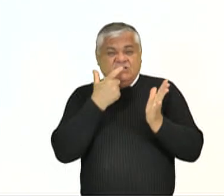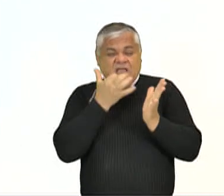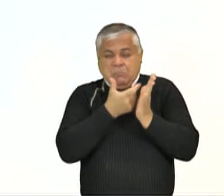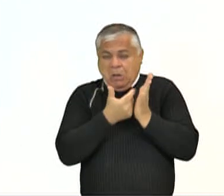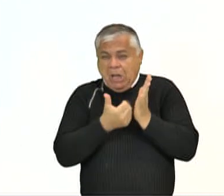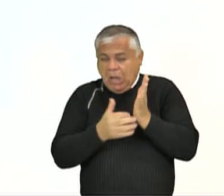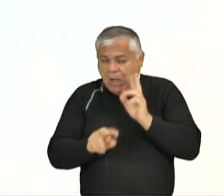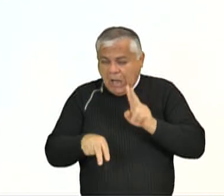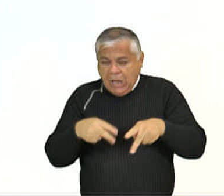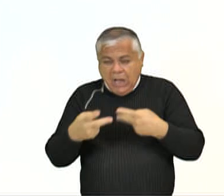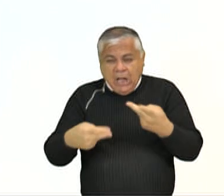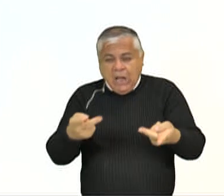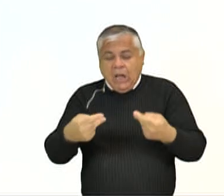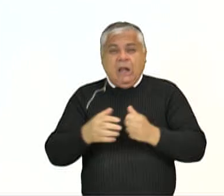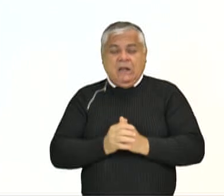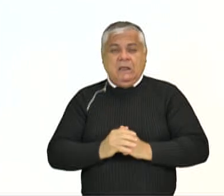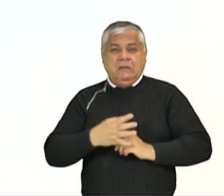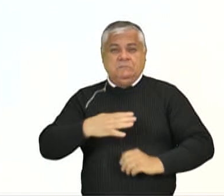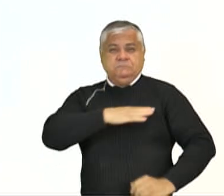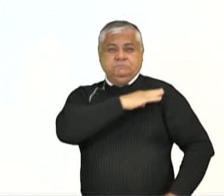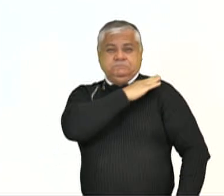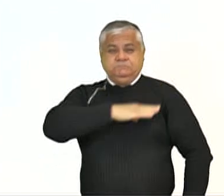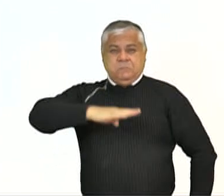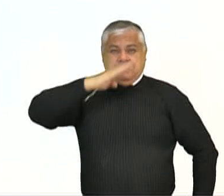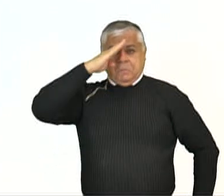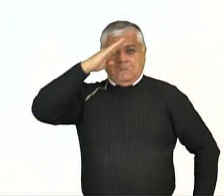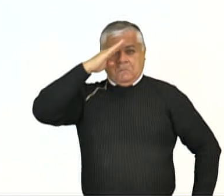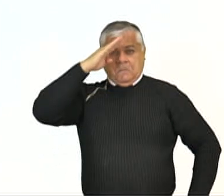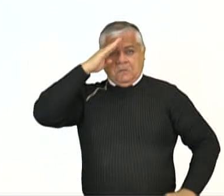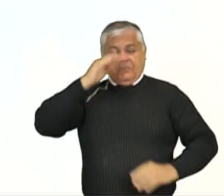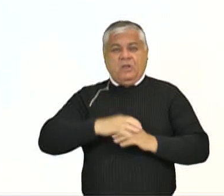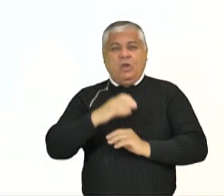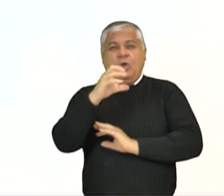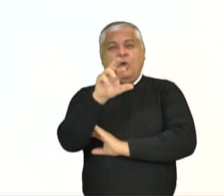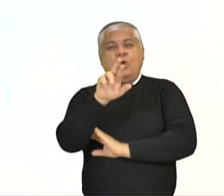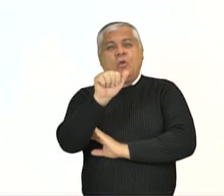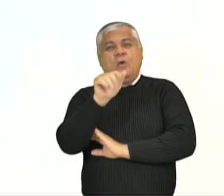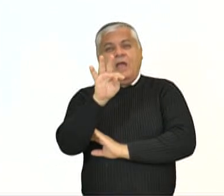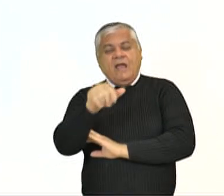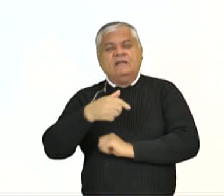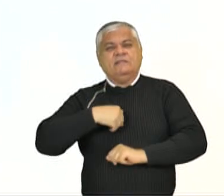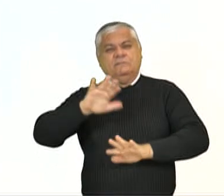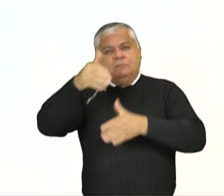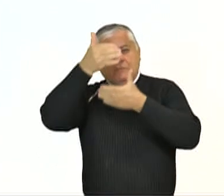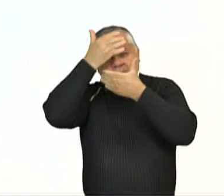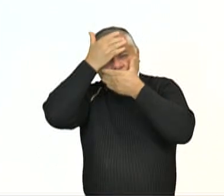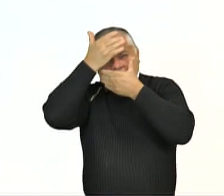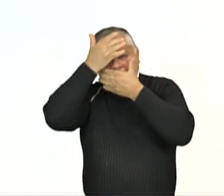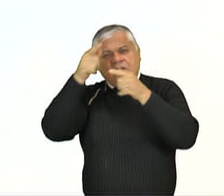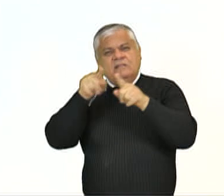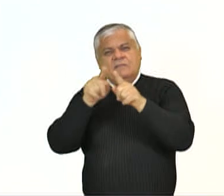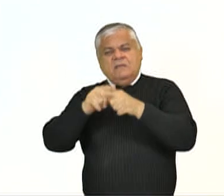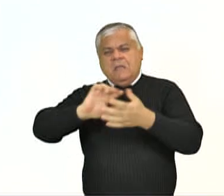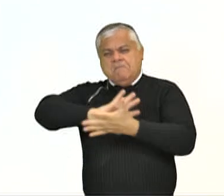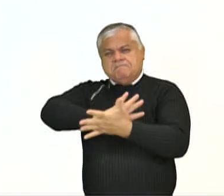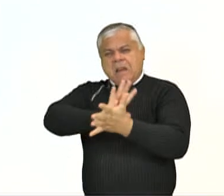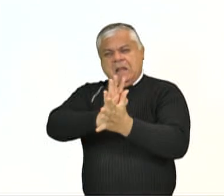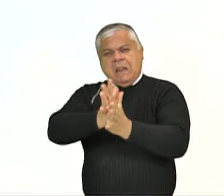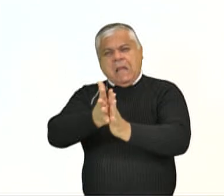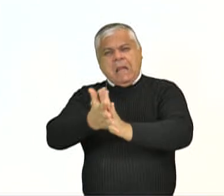forças armadas croatas e as populações bósnias muçulmanas, num conflito que arrasou o